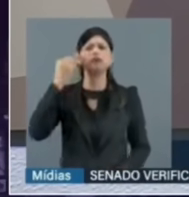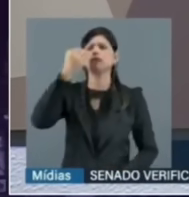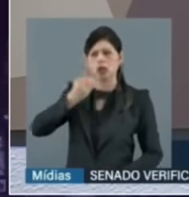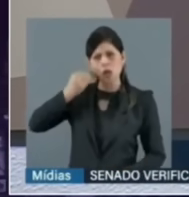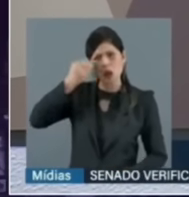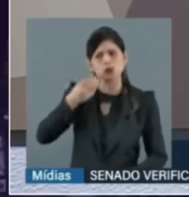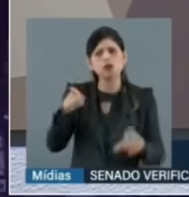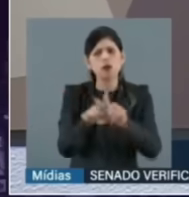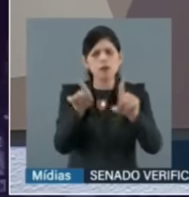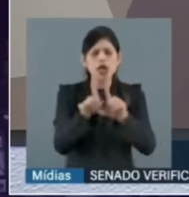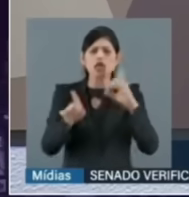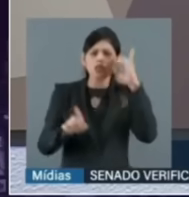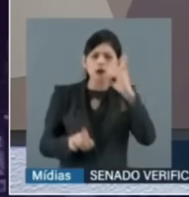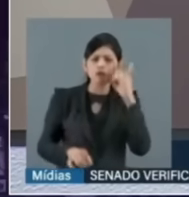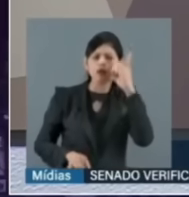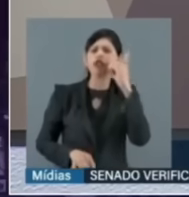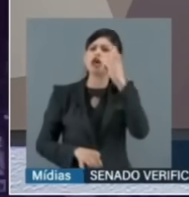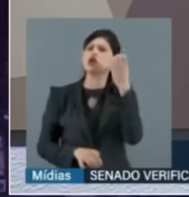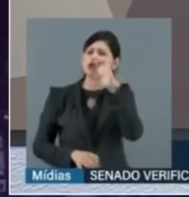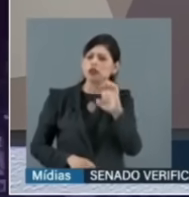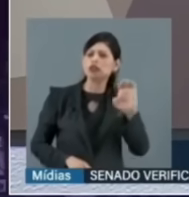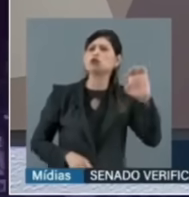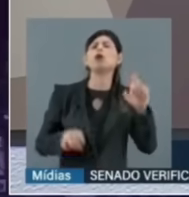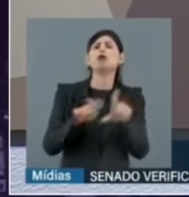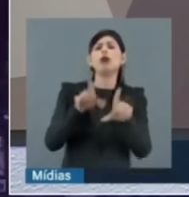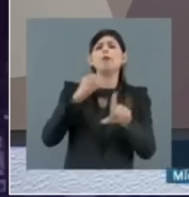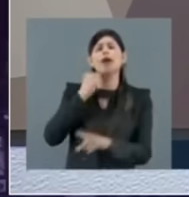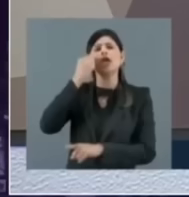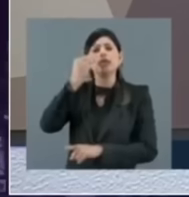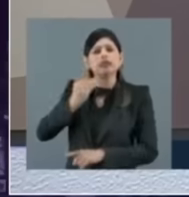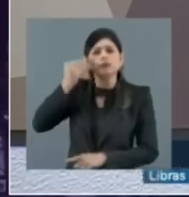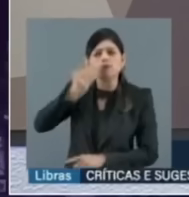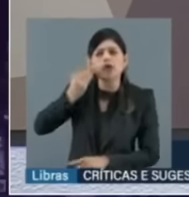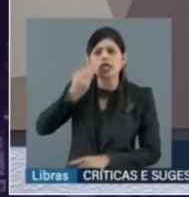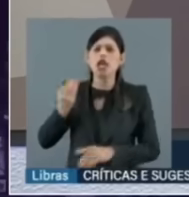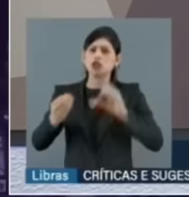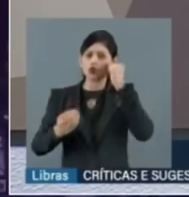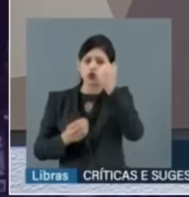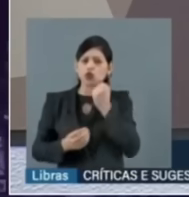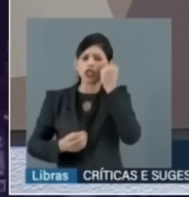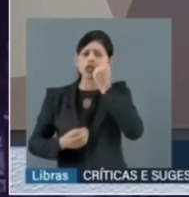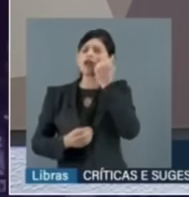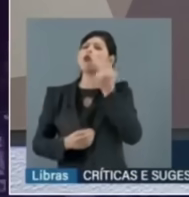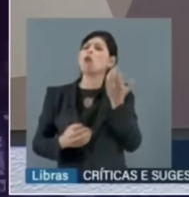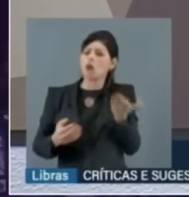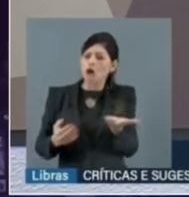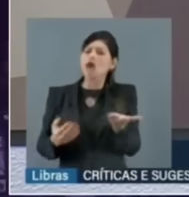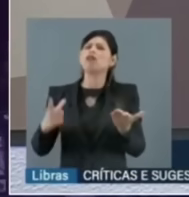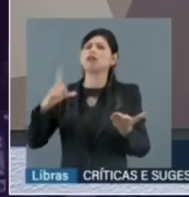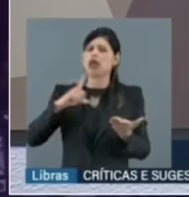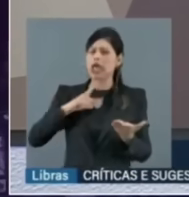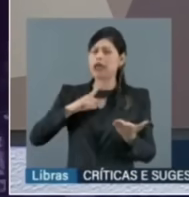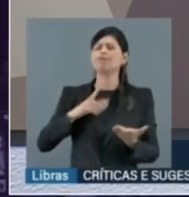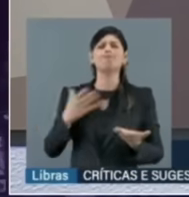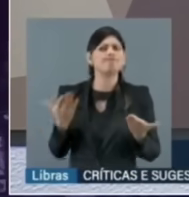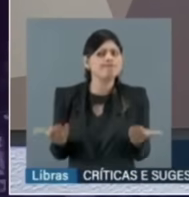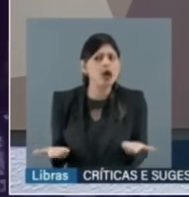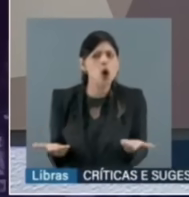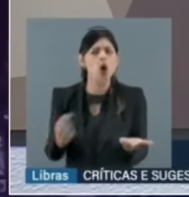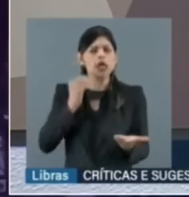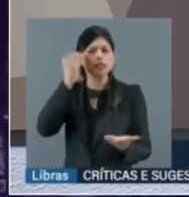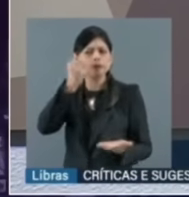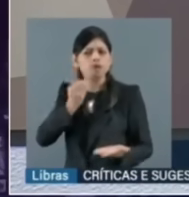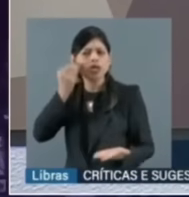federal e Senador trago o respeito à função Legislativa da experiência de